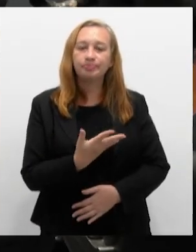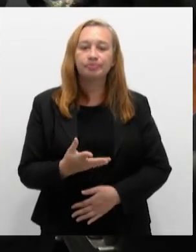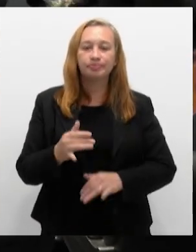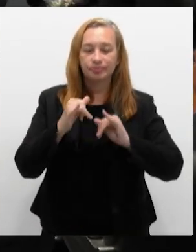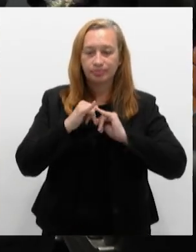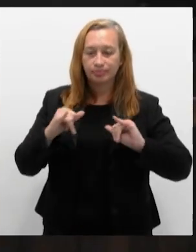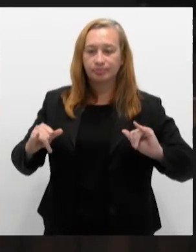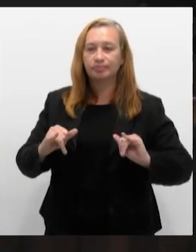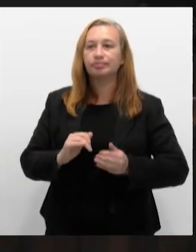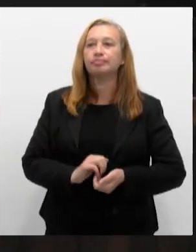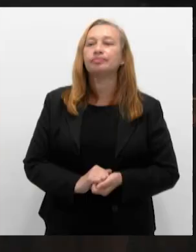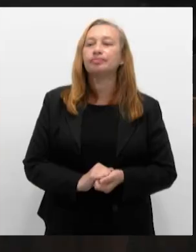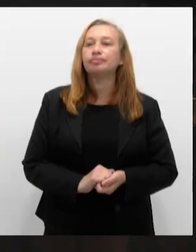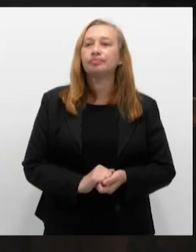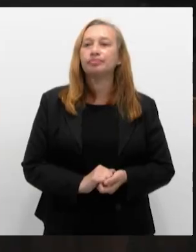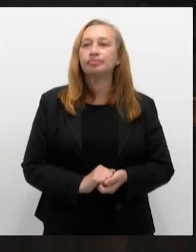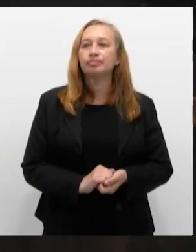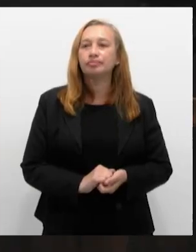Anuncio